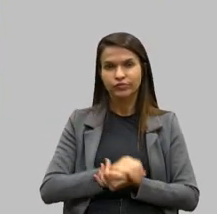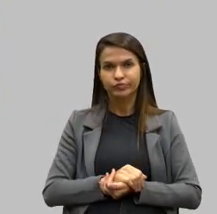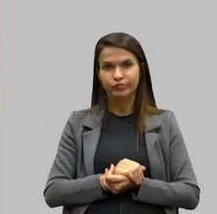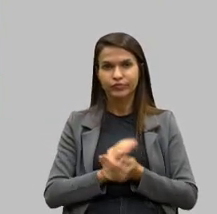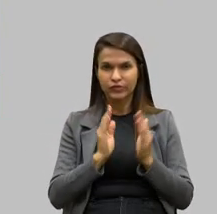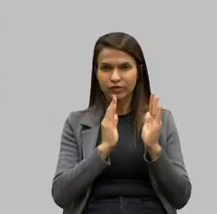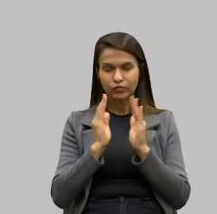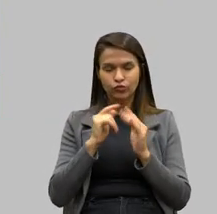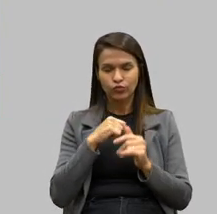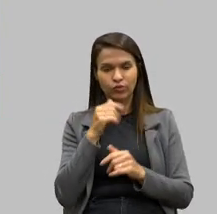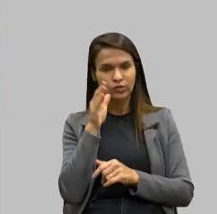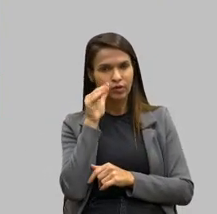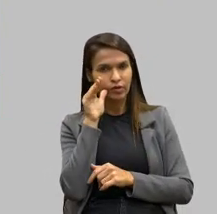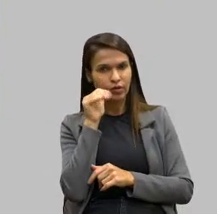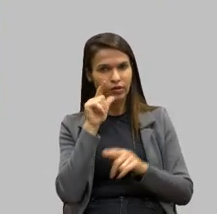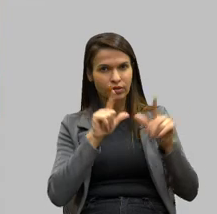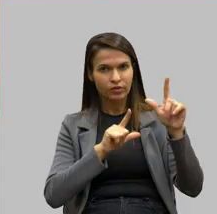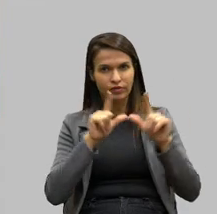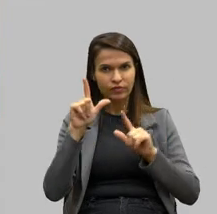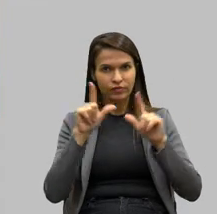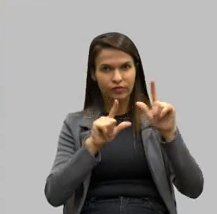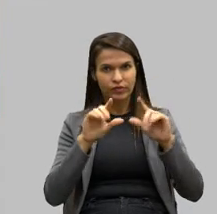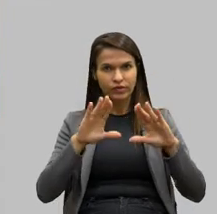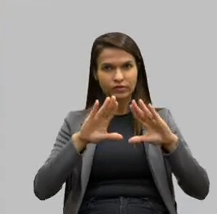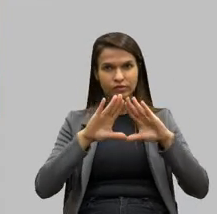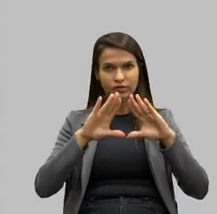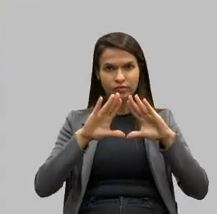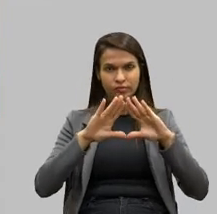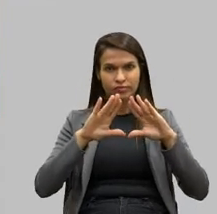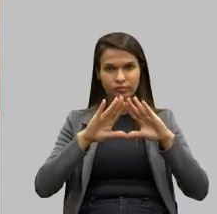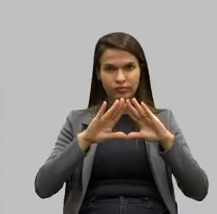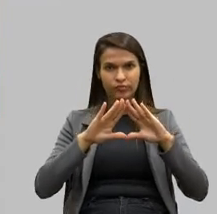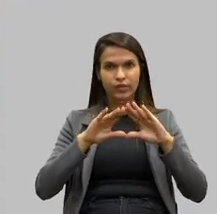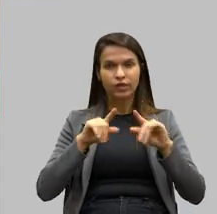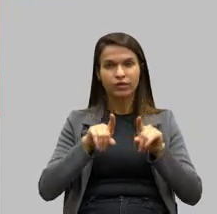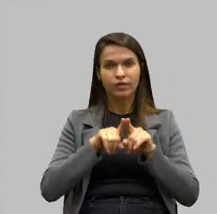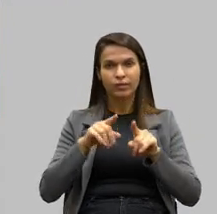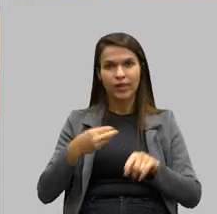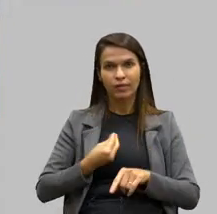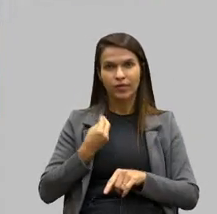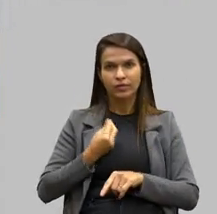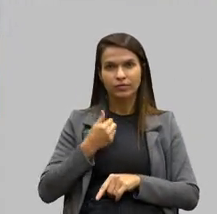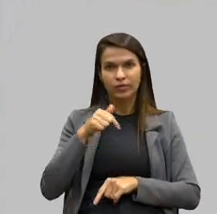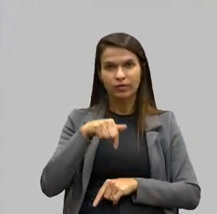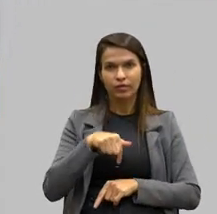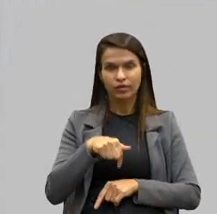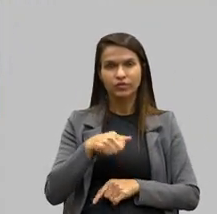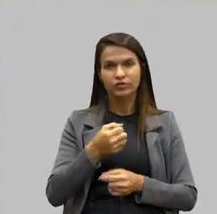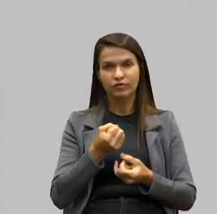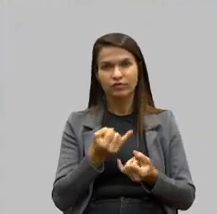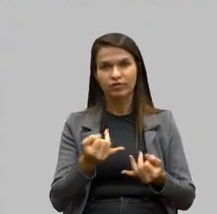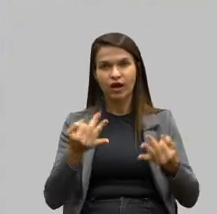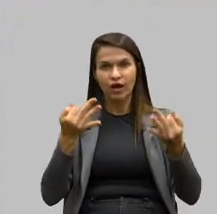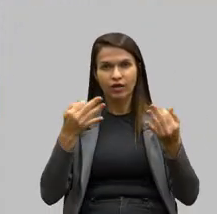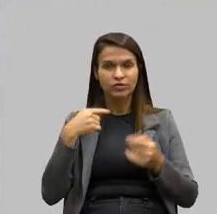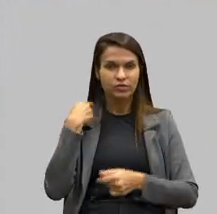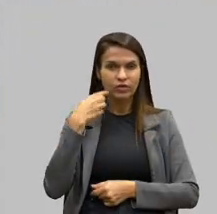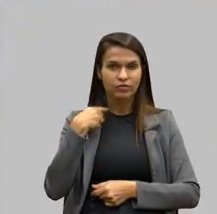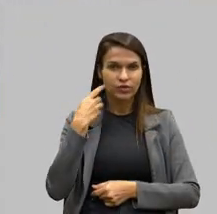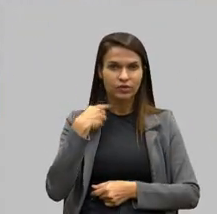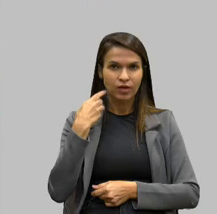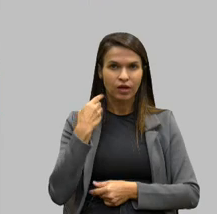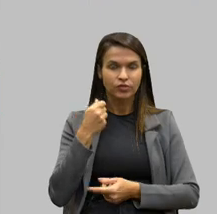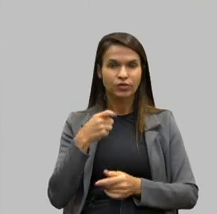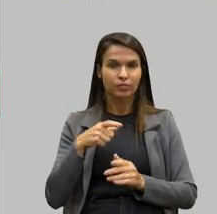acompanhando lá, através da TV Assembleia, inclusive, a participação aqui de vários deputados que me